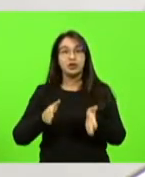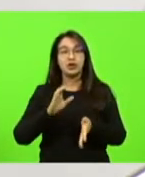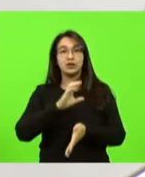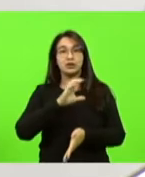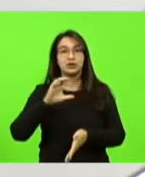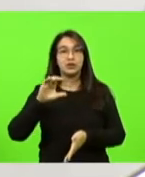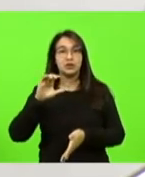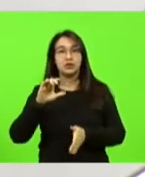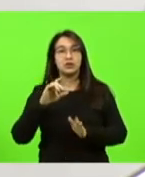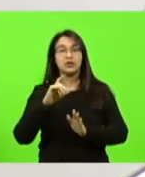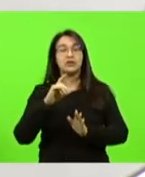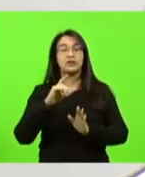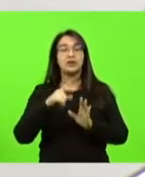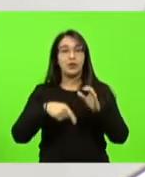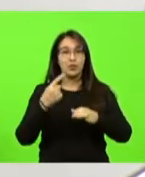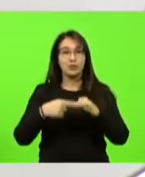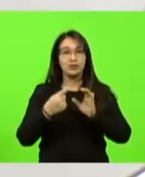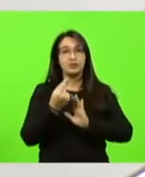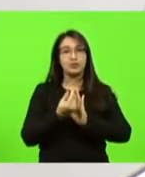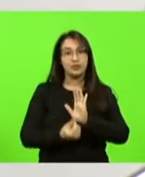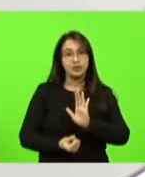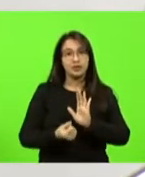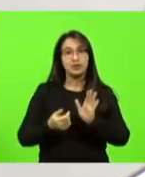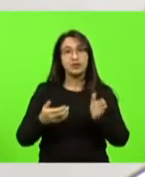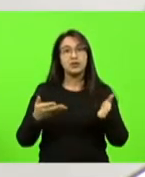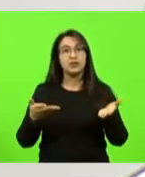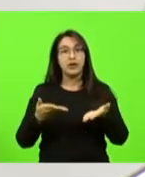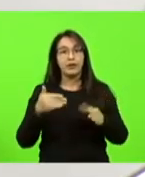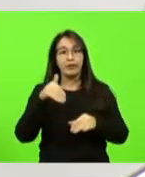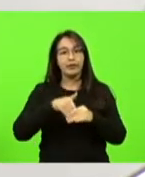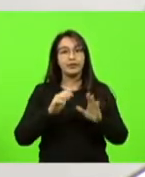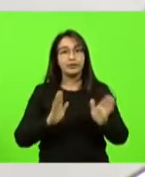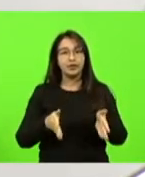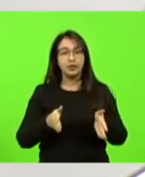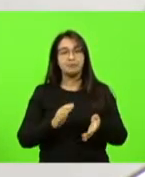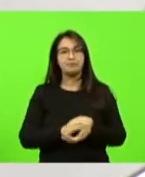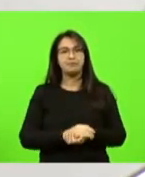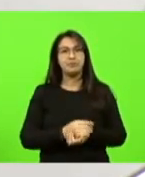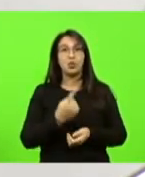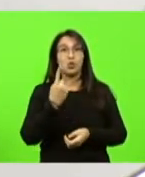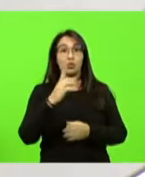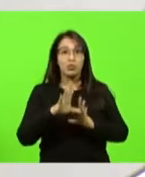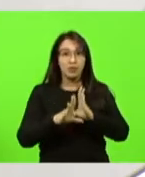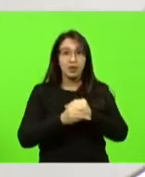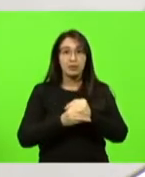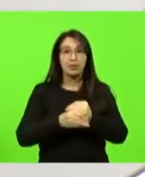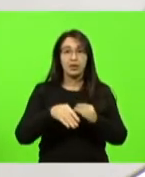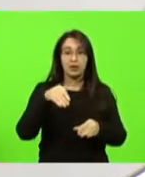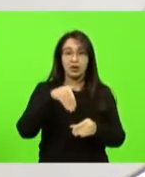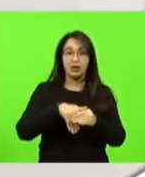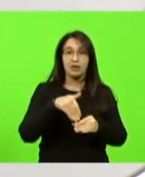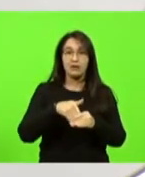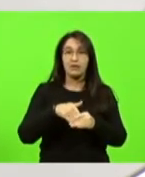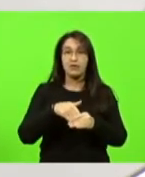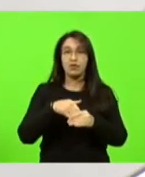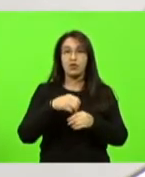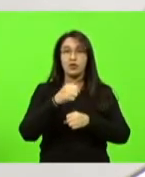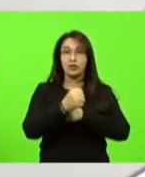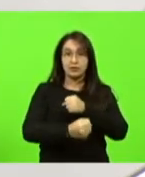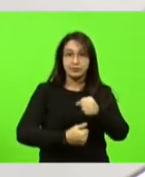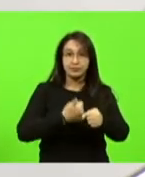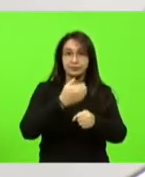aqui. Se uma emenda à Constituição nos Estados Unidos é votada a cada 10 anos, nós votamos uma aqui em um